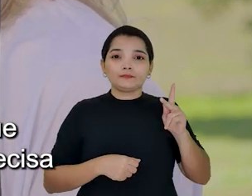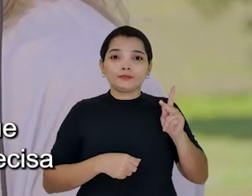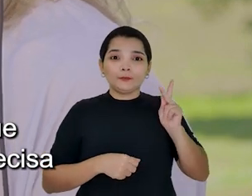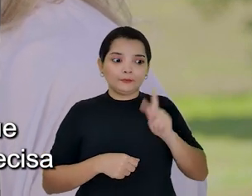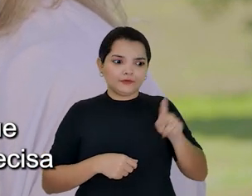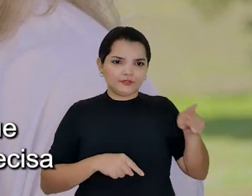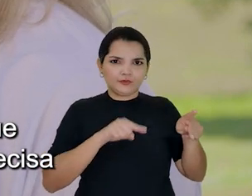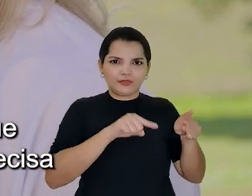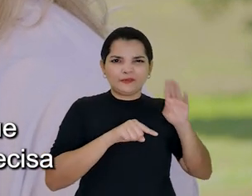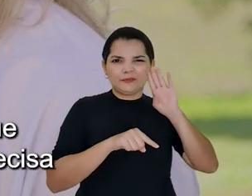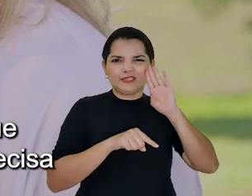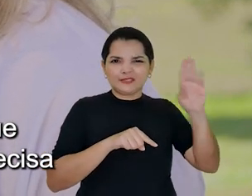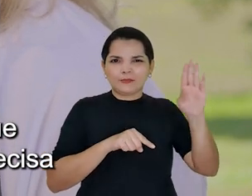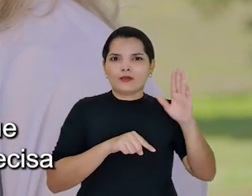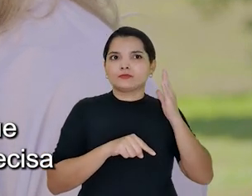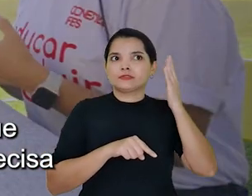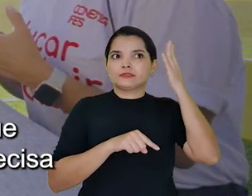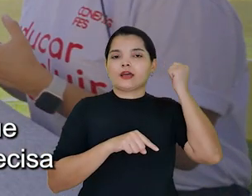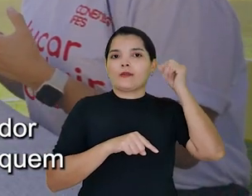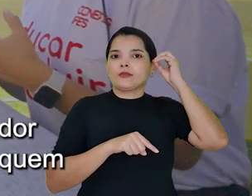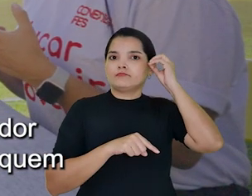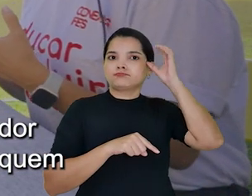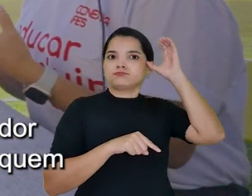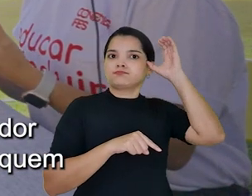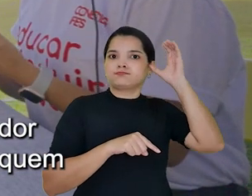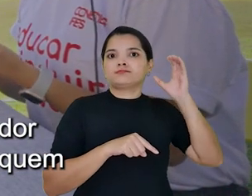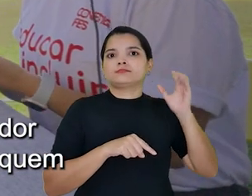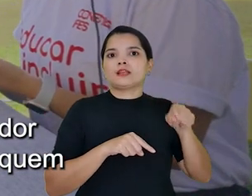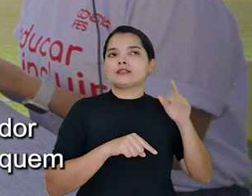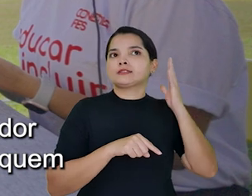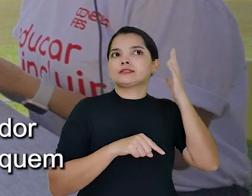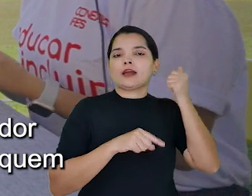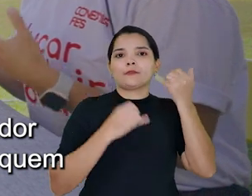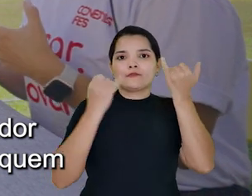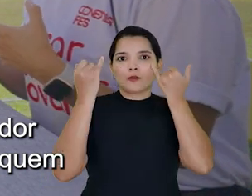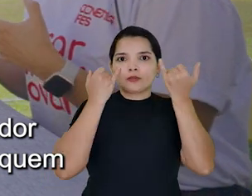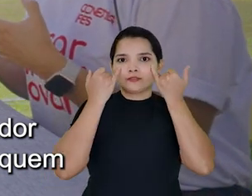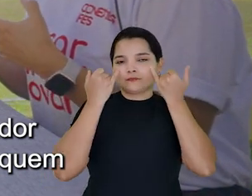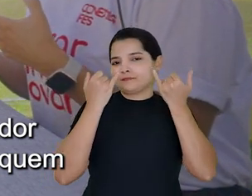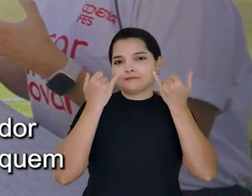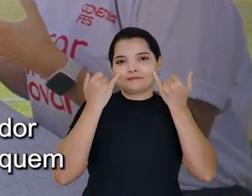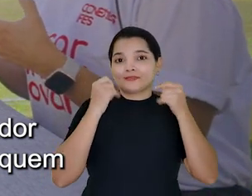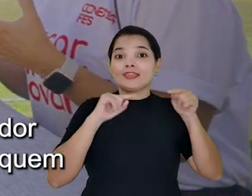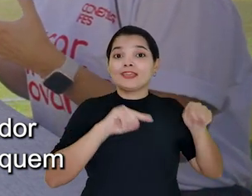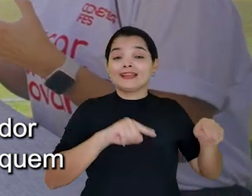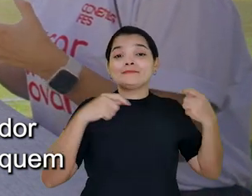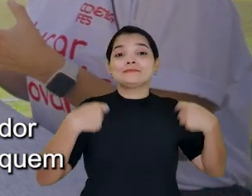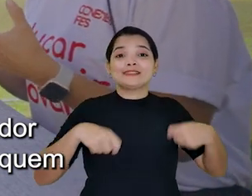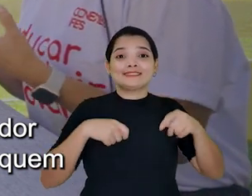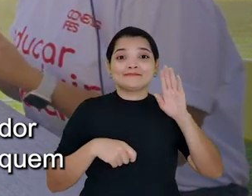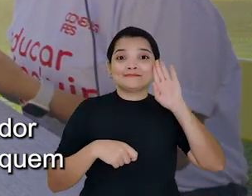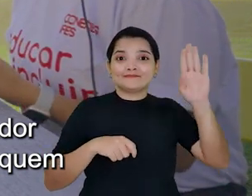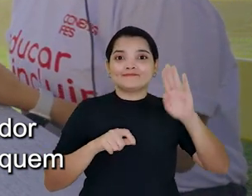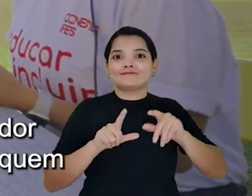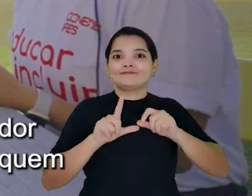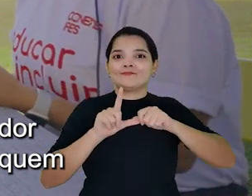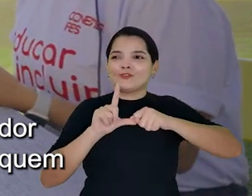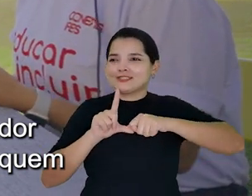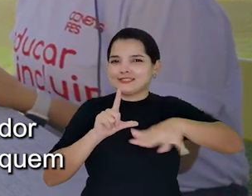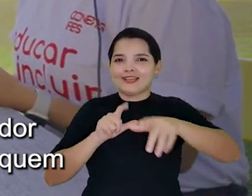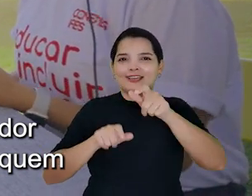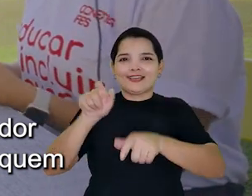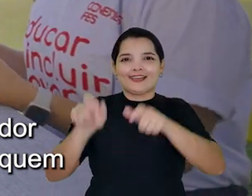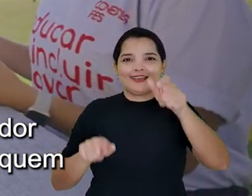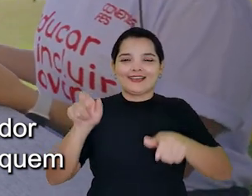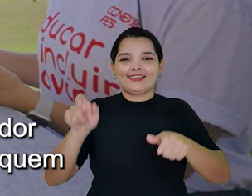conteúdo que tem a informação ele precisa ser um mediador ele precisa ser o influenciador daquele